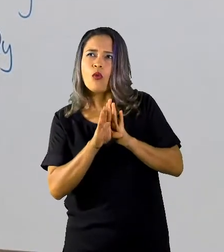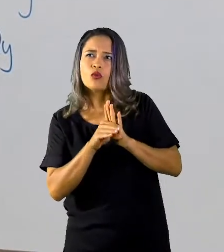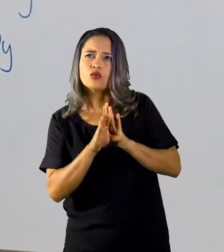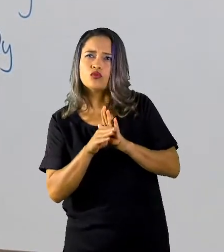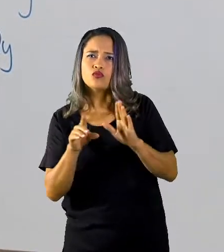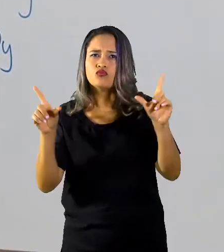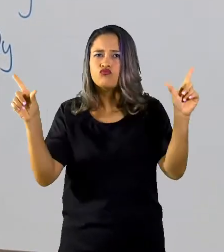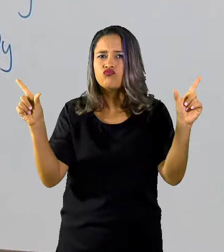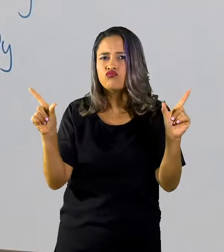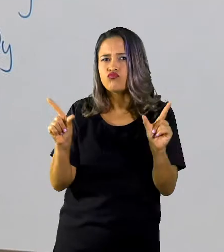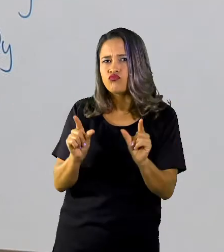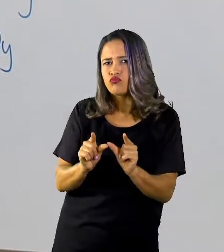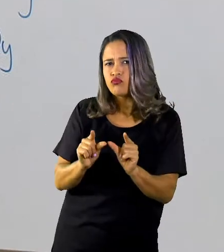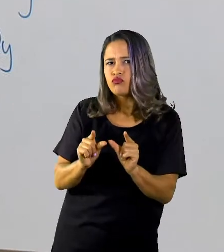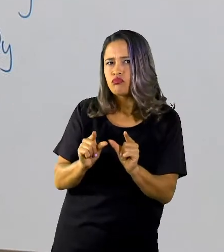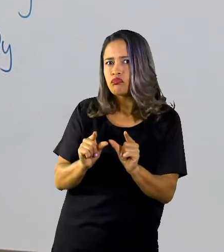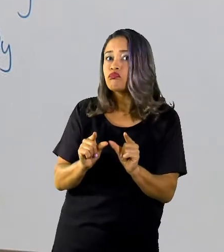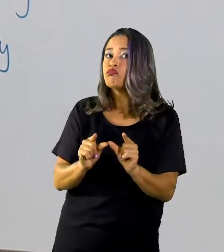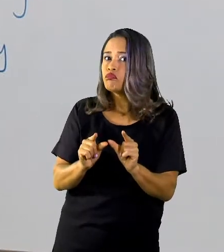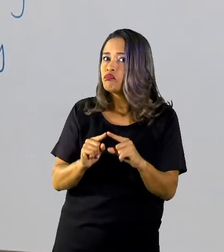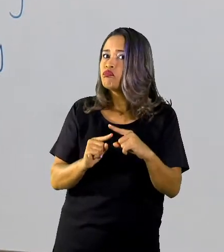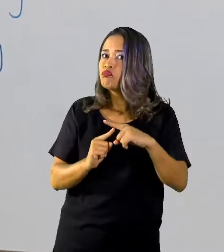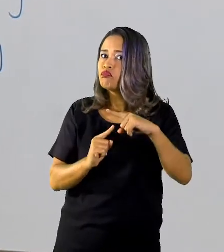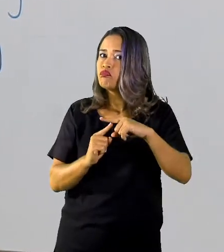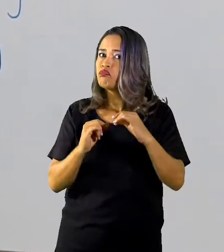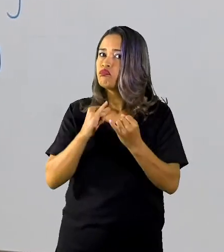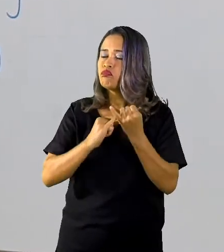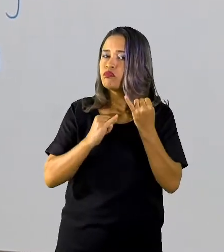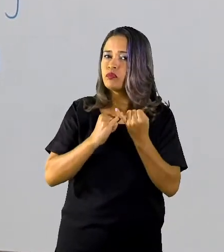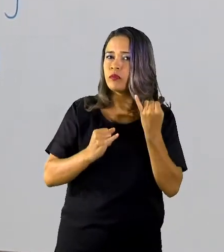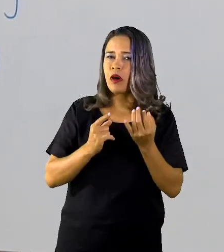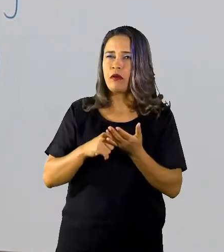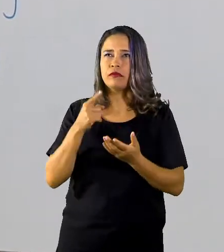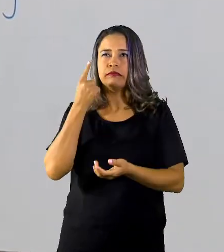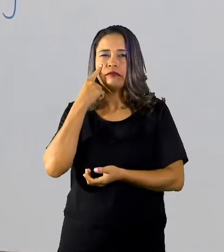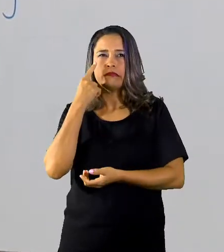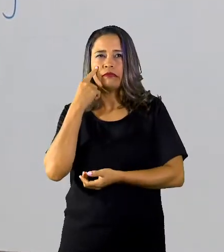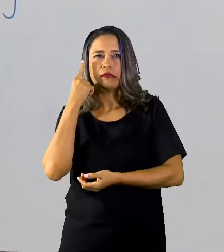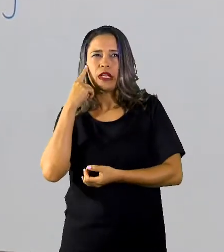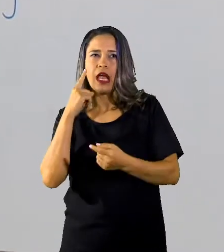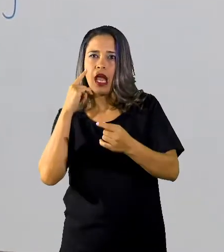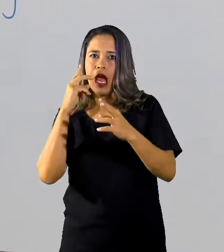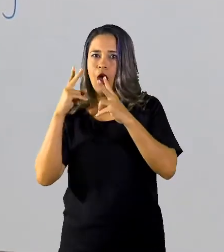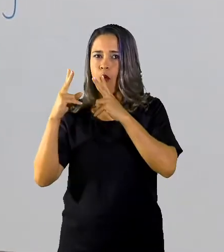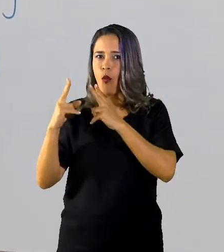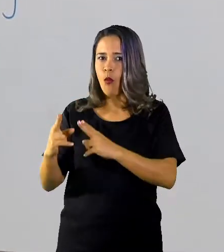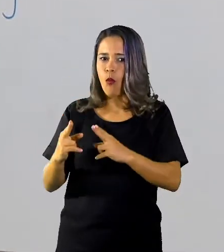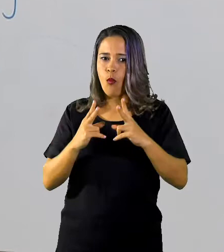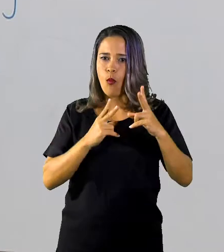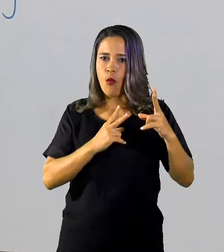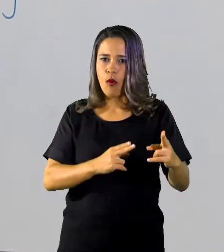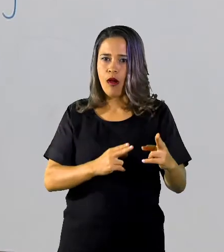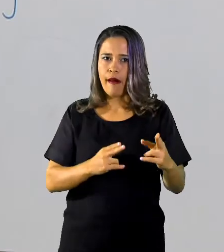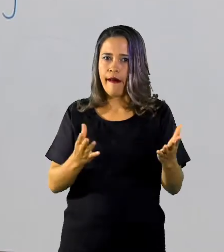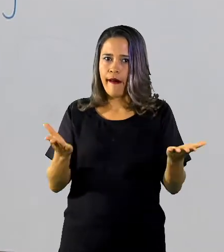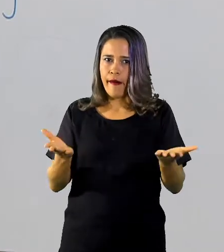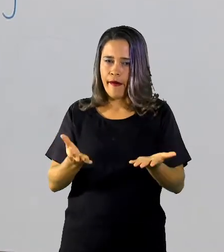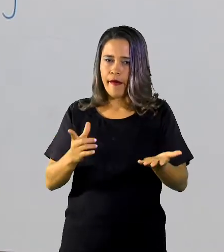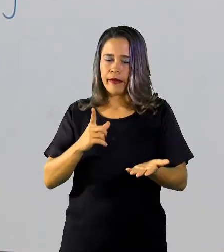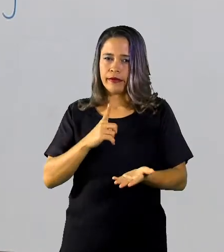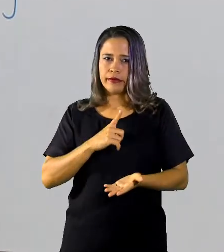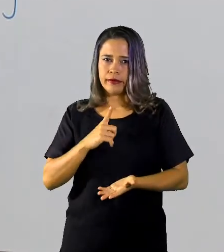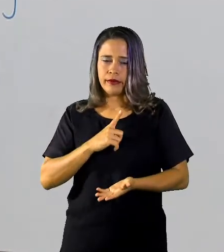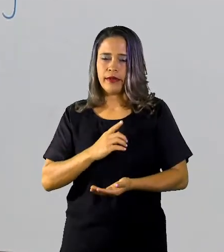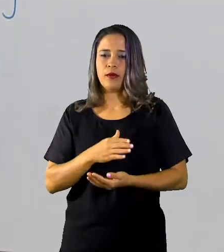termos semelhantes, tá? Eu vou olhar, então, para aqueles termos que têm a mesma variável. No nosso caso, esses termos